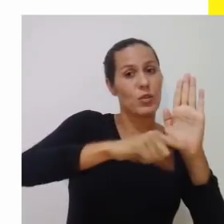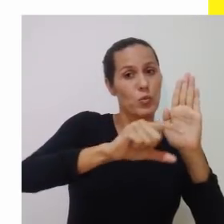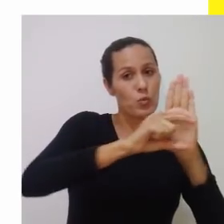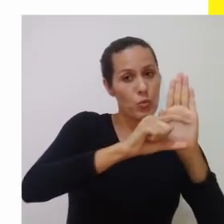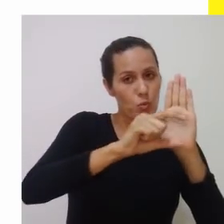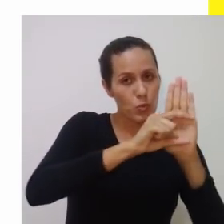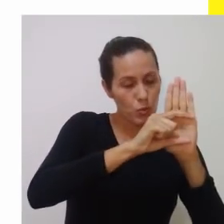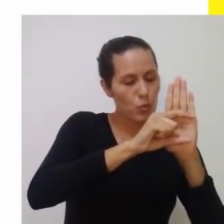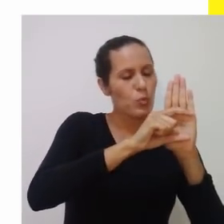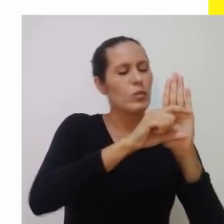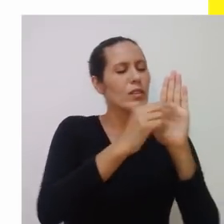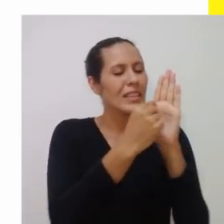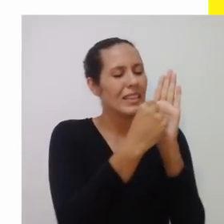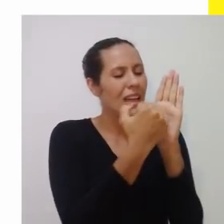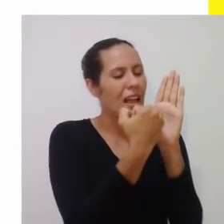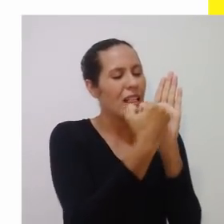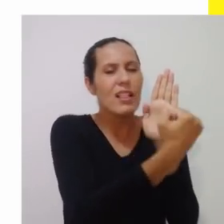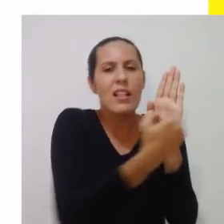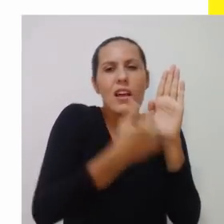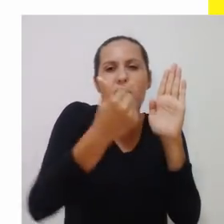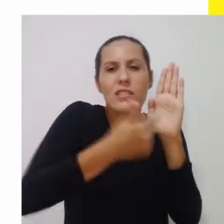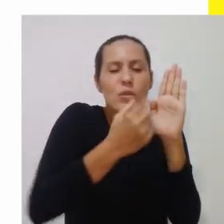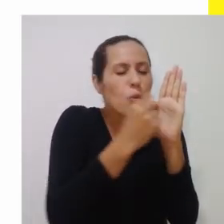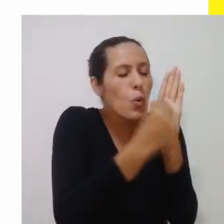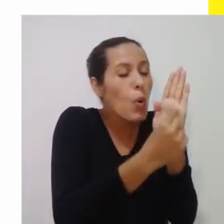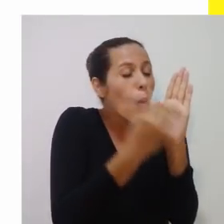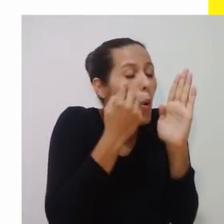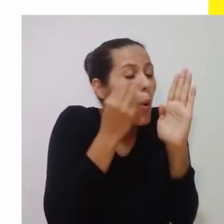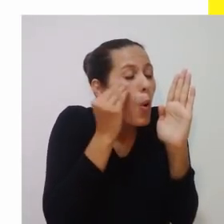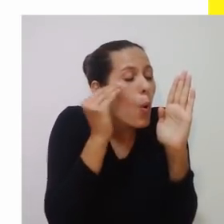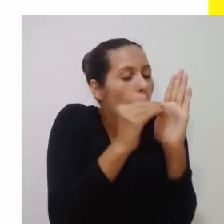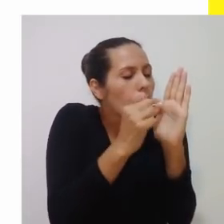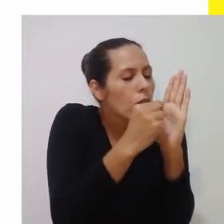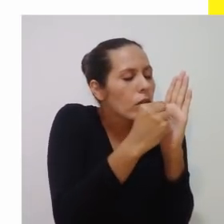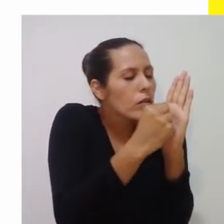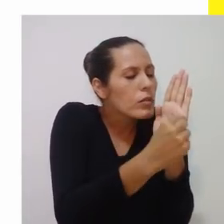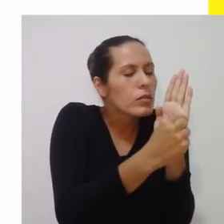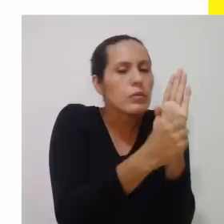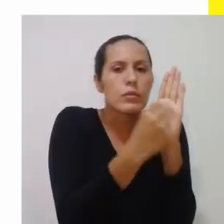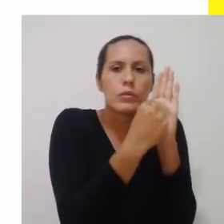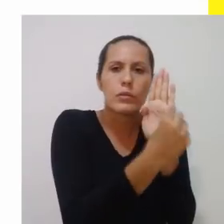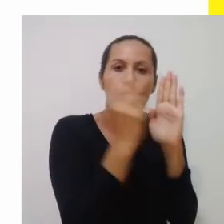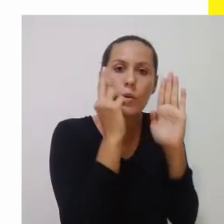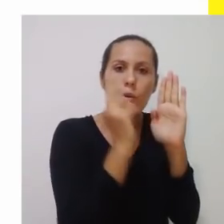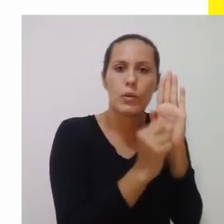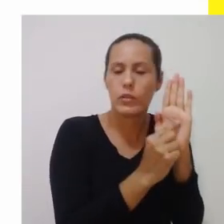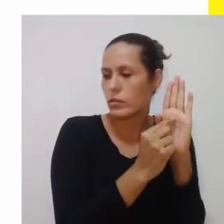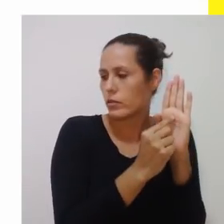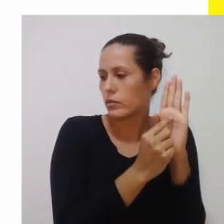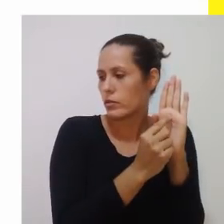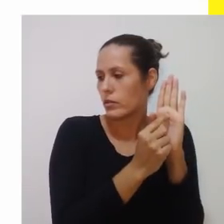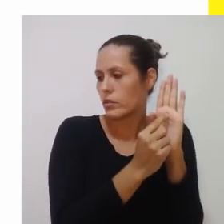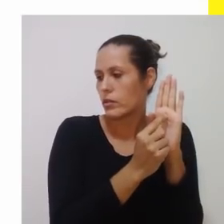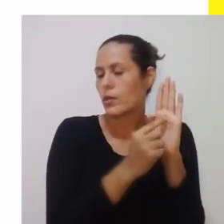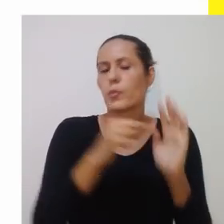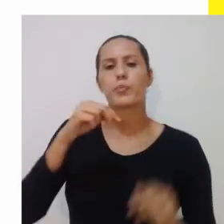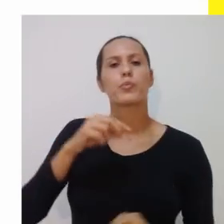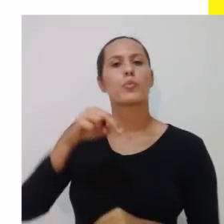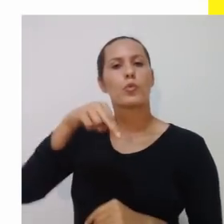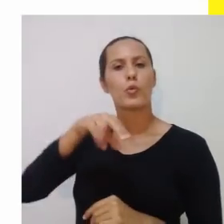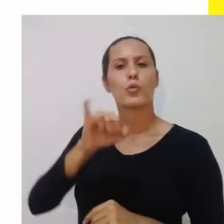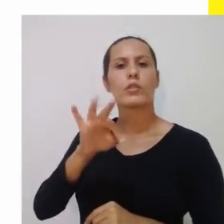e exatamente a 2ª linha. Olha o que está na 2ª linha do 2º parágrafo.